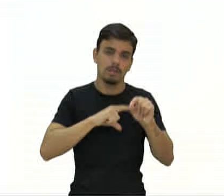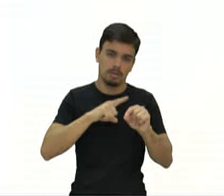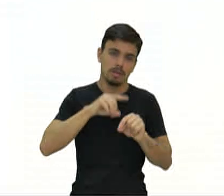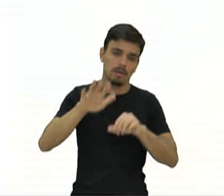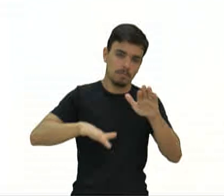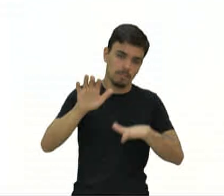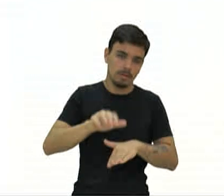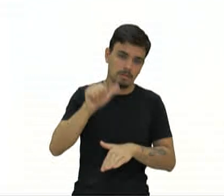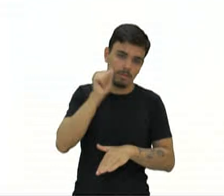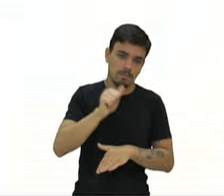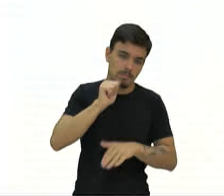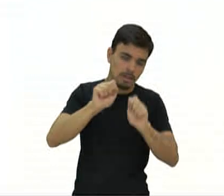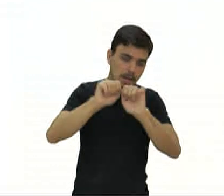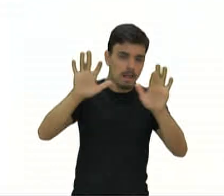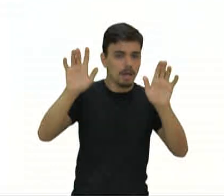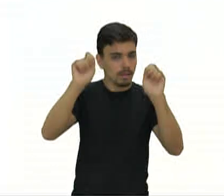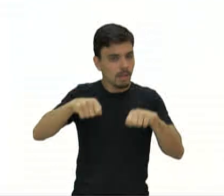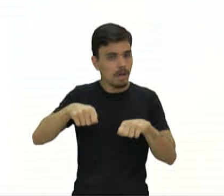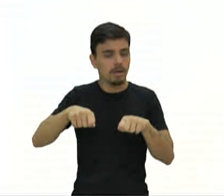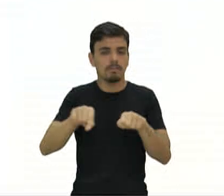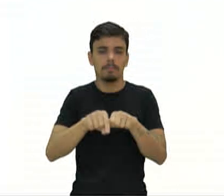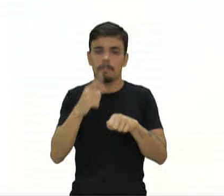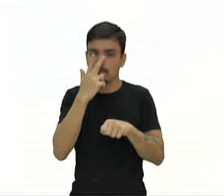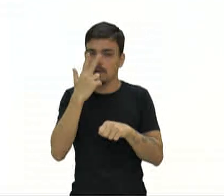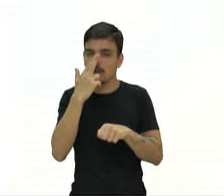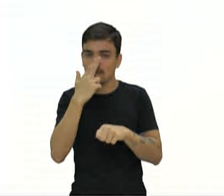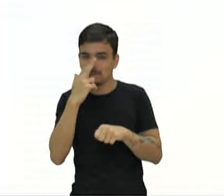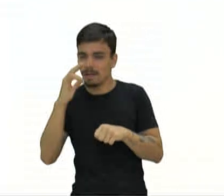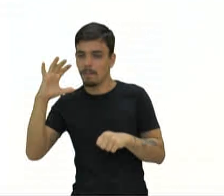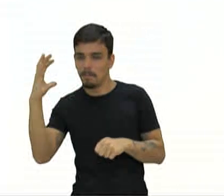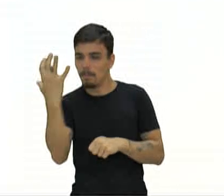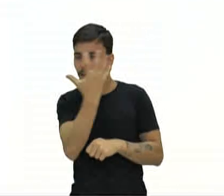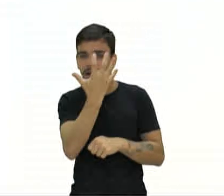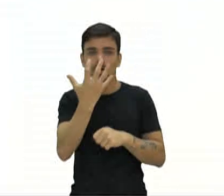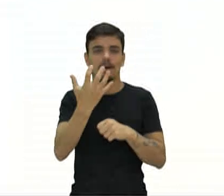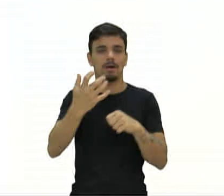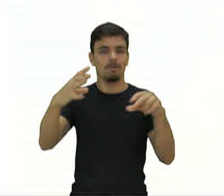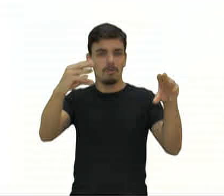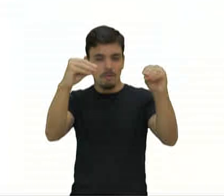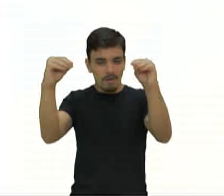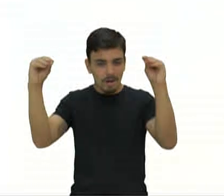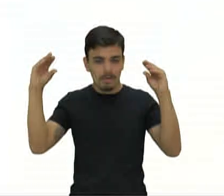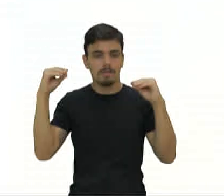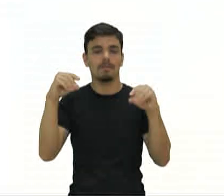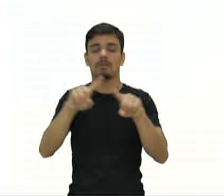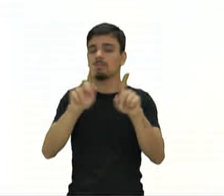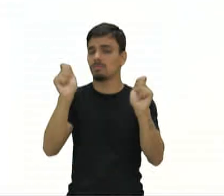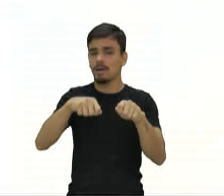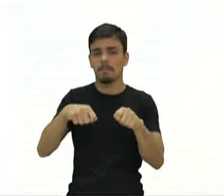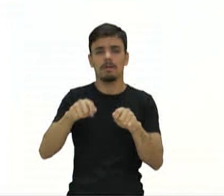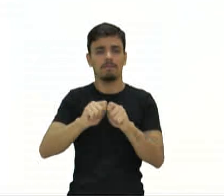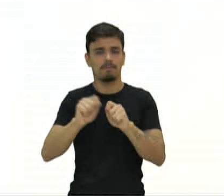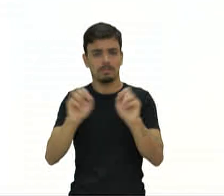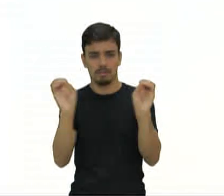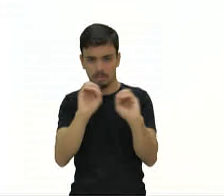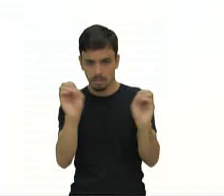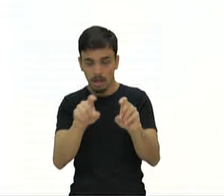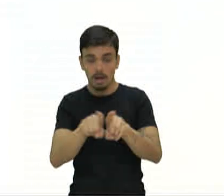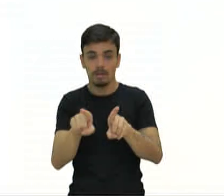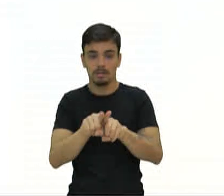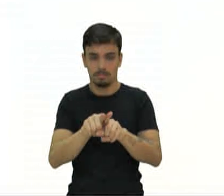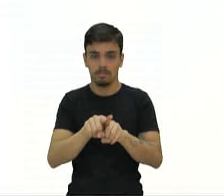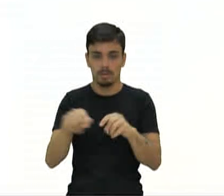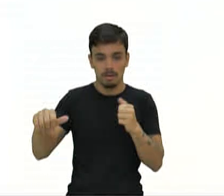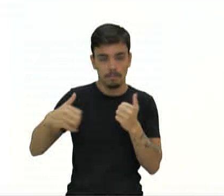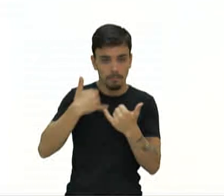feminina clara, que parece vir de todos os lados ao mesmo tempo. Não há muito o que fazer lá dentro além de brincar com um saco